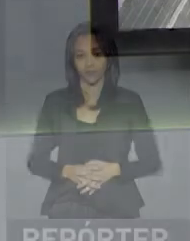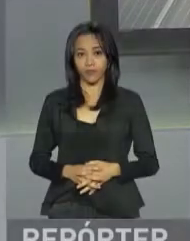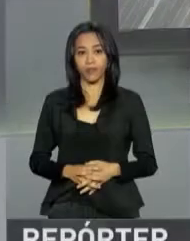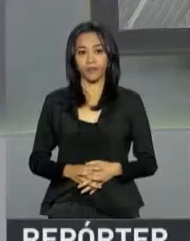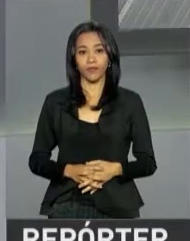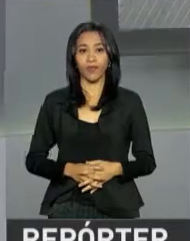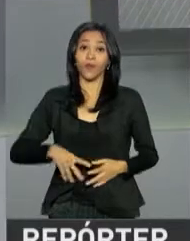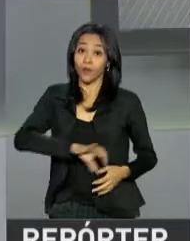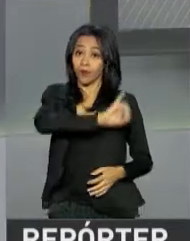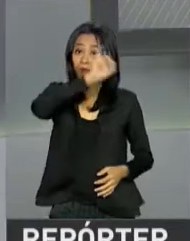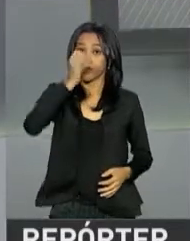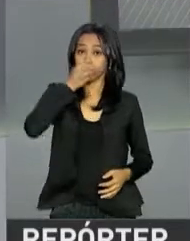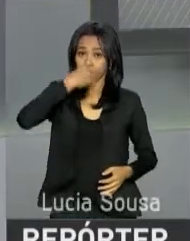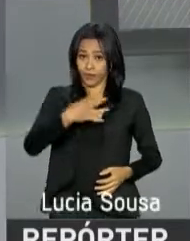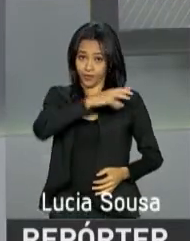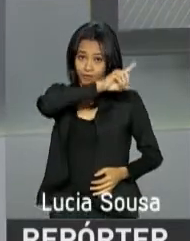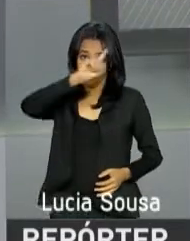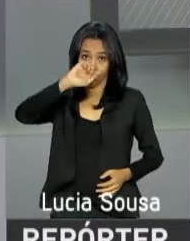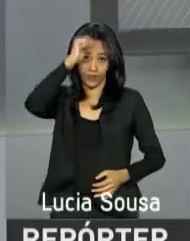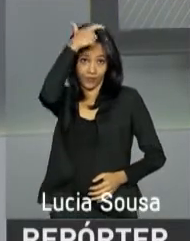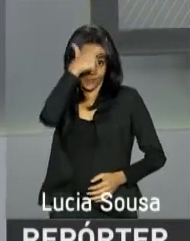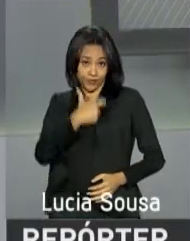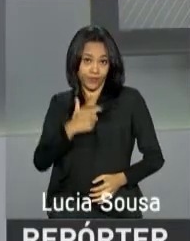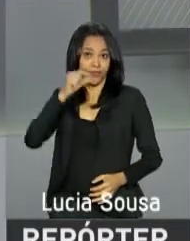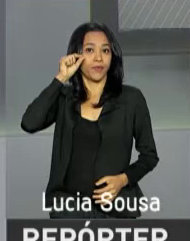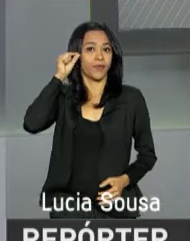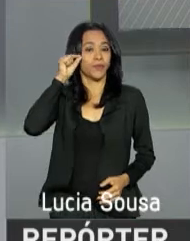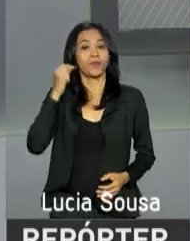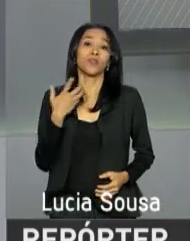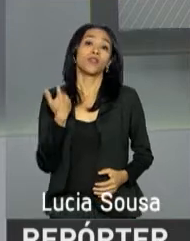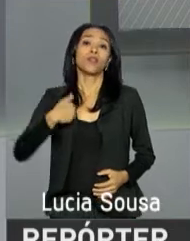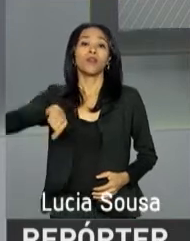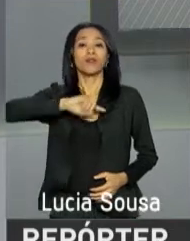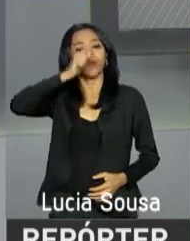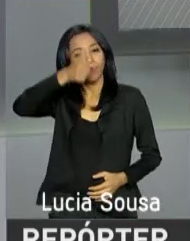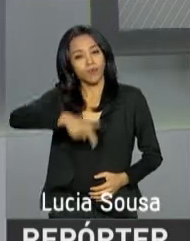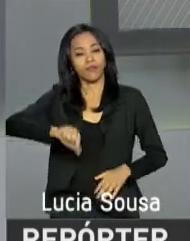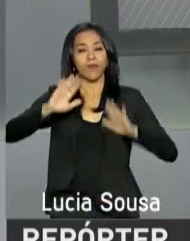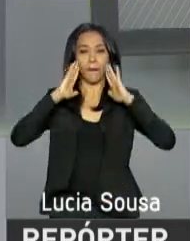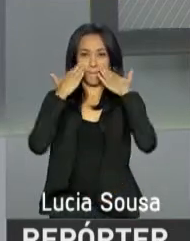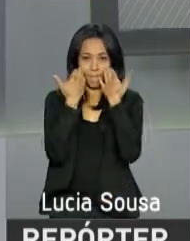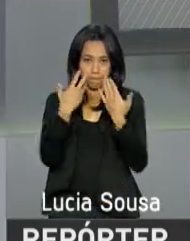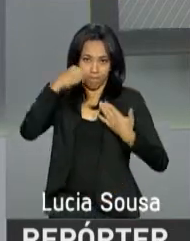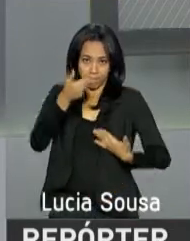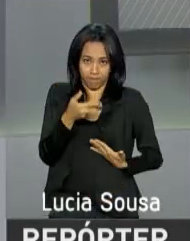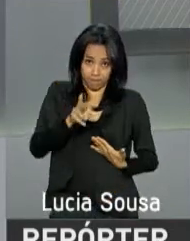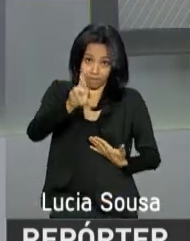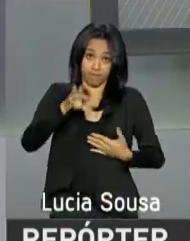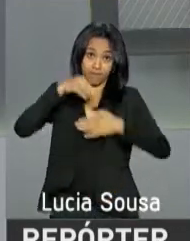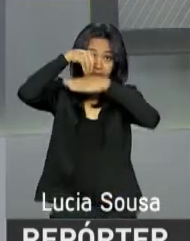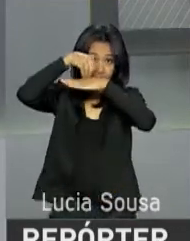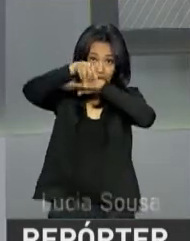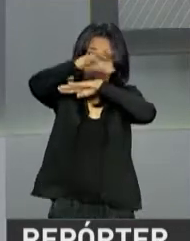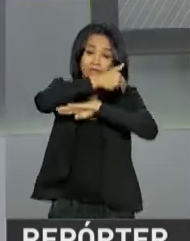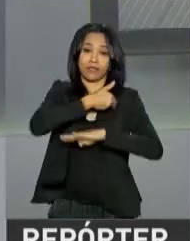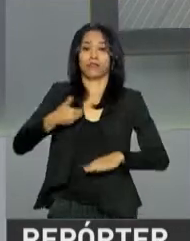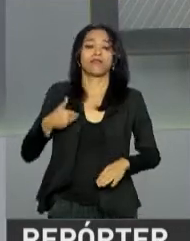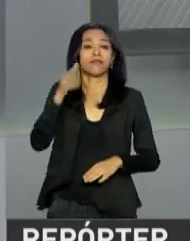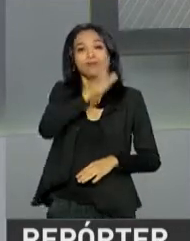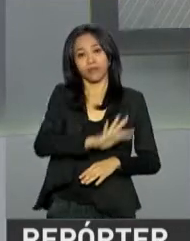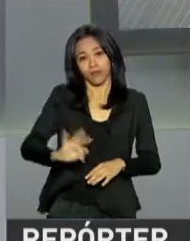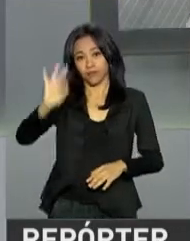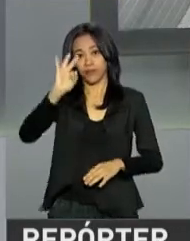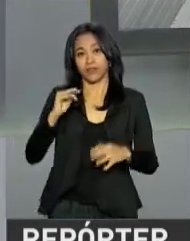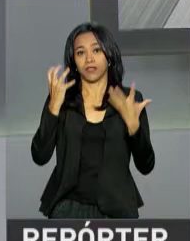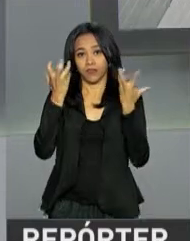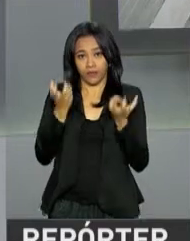olá bom dia sou 30 dias estamos de volta com mais uma edição do repórter nbr e as notícias do governo federal e vamos